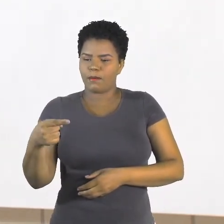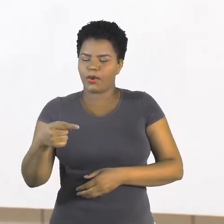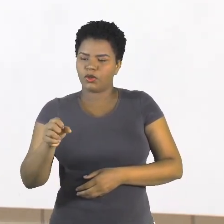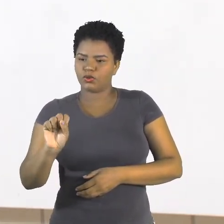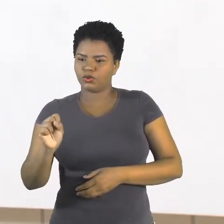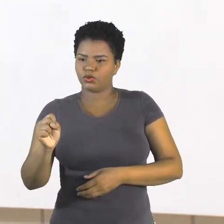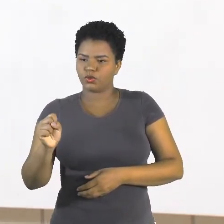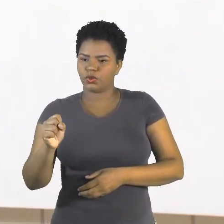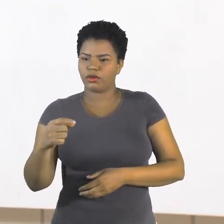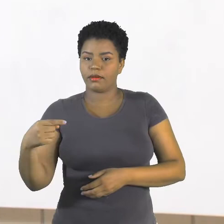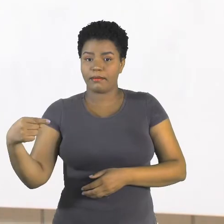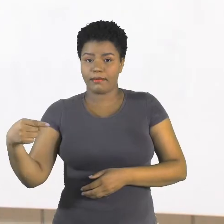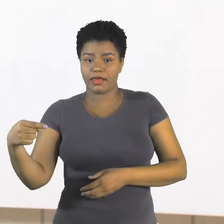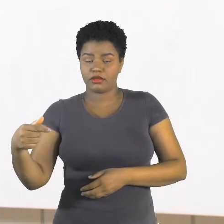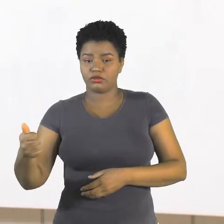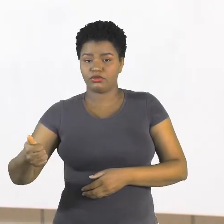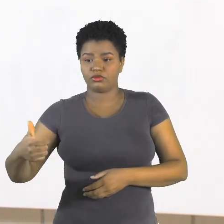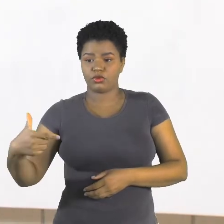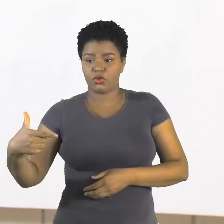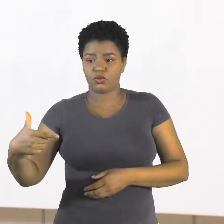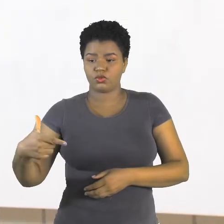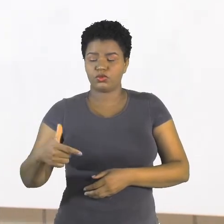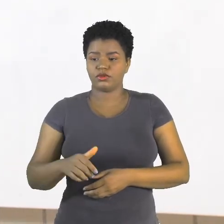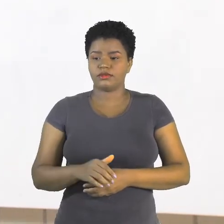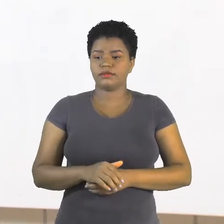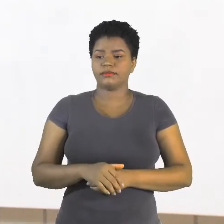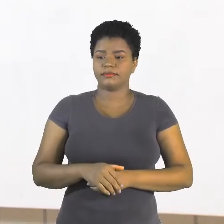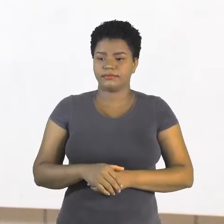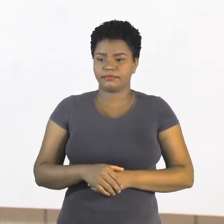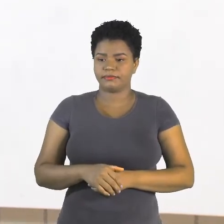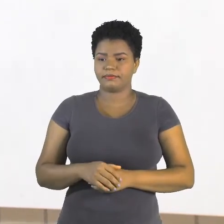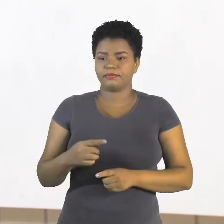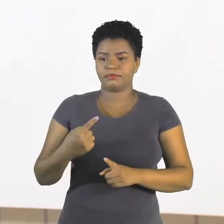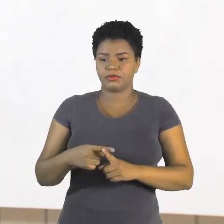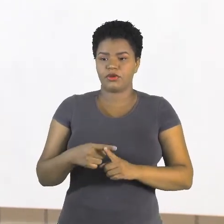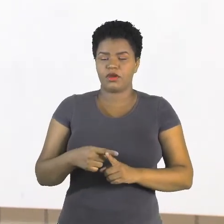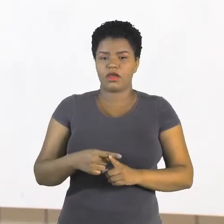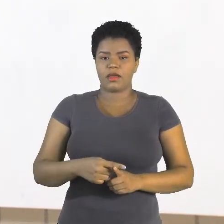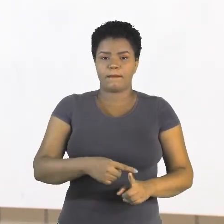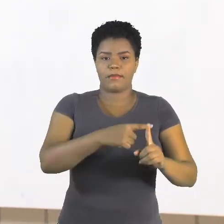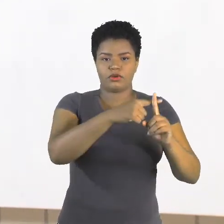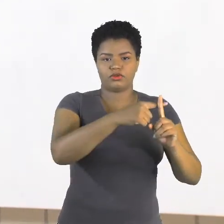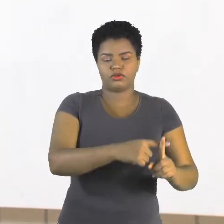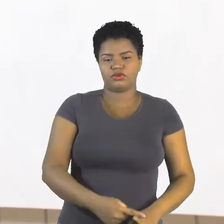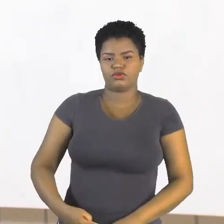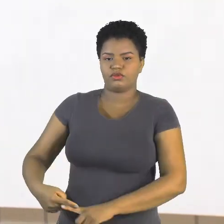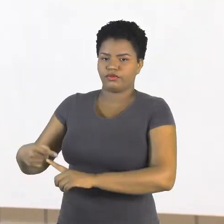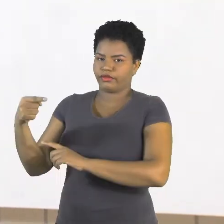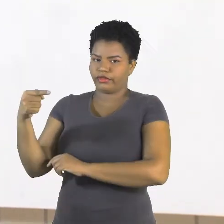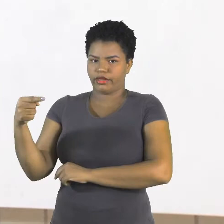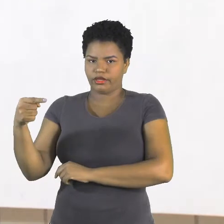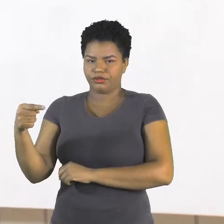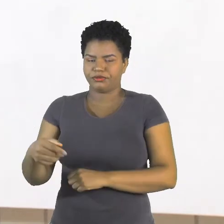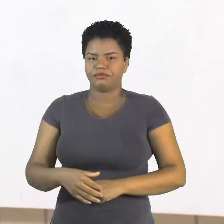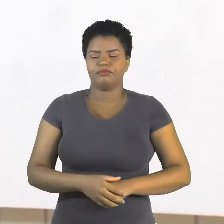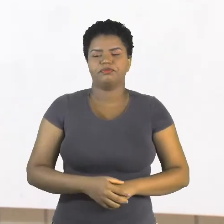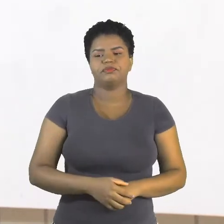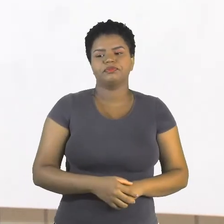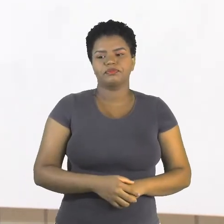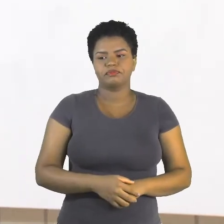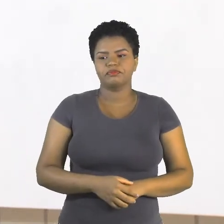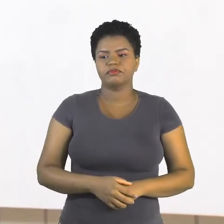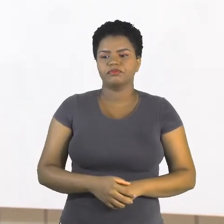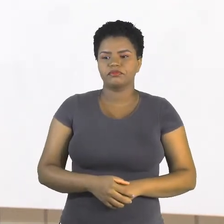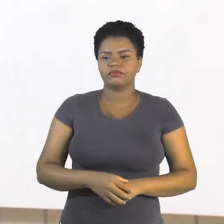menos 12. Menos 8, menos 12 porque está positivo, eu tenho negativo. Então vai ficar, olha só,